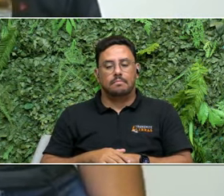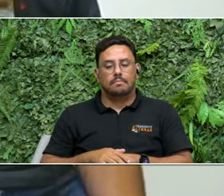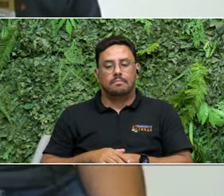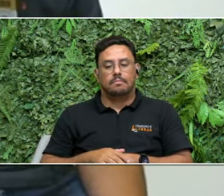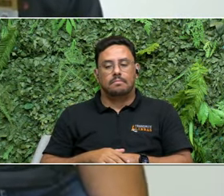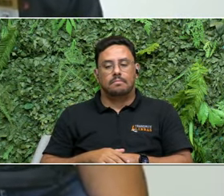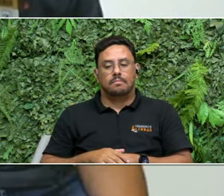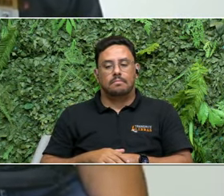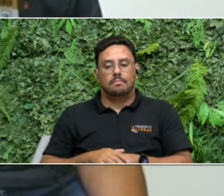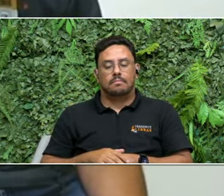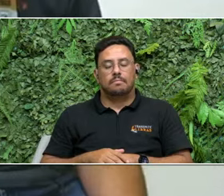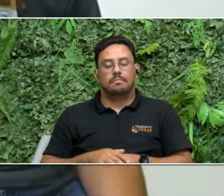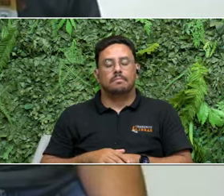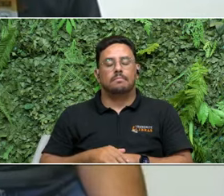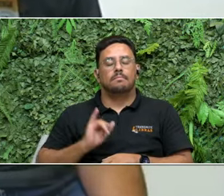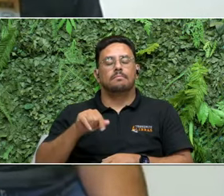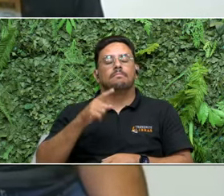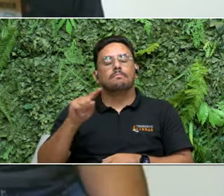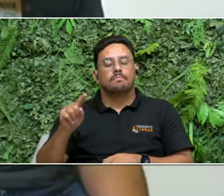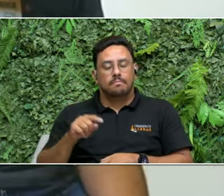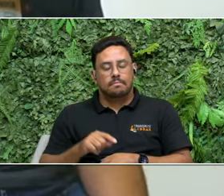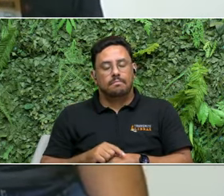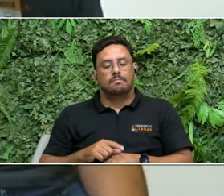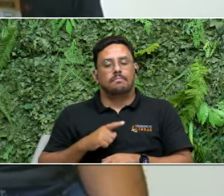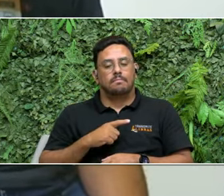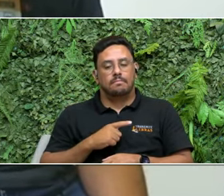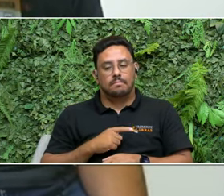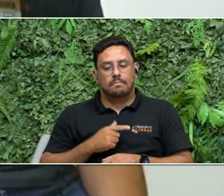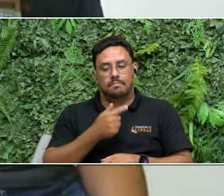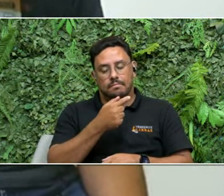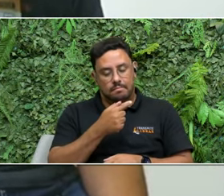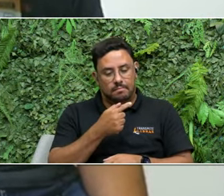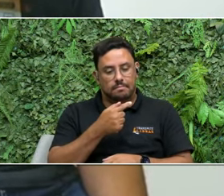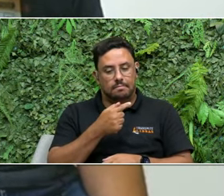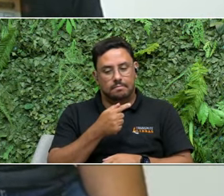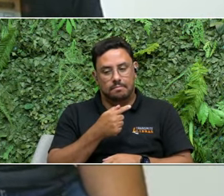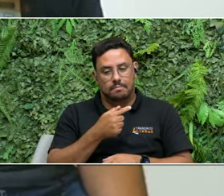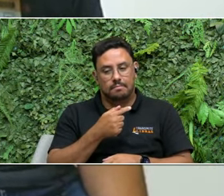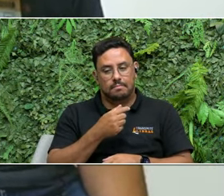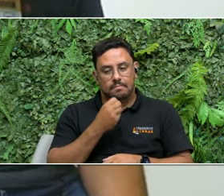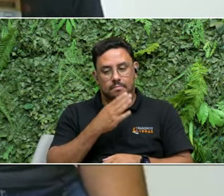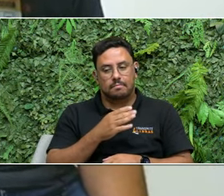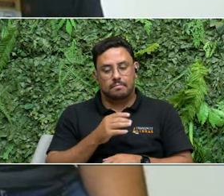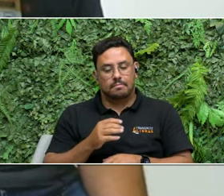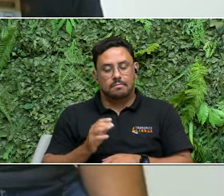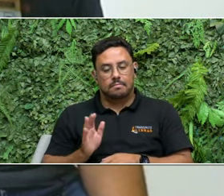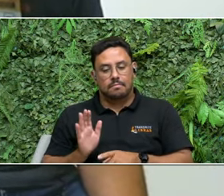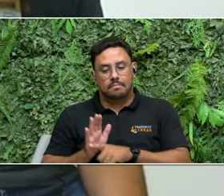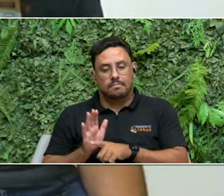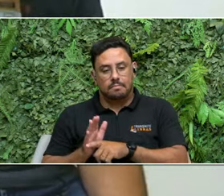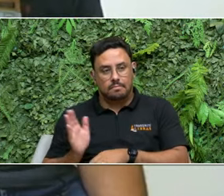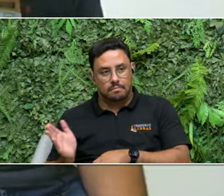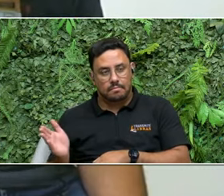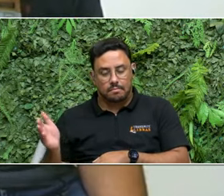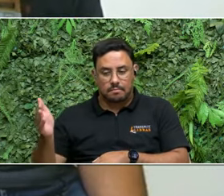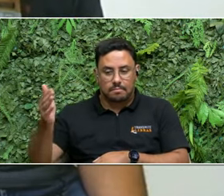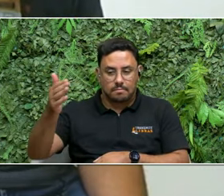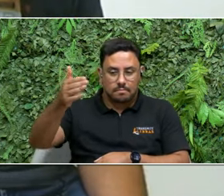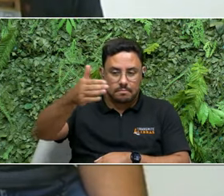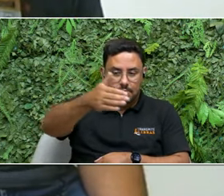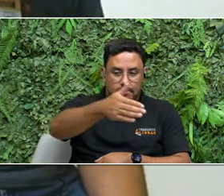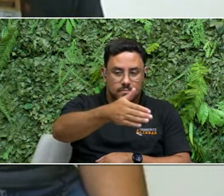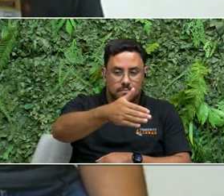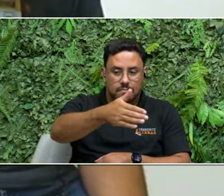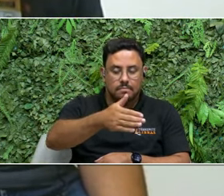Marcelo o João Marcelo João Marcelo uma nota sete né Bela assistência né para O Ju